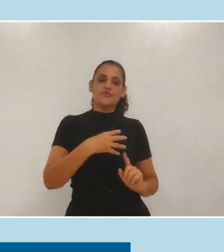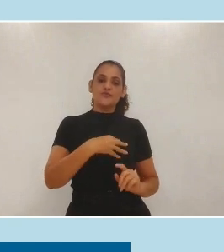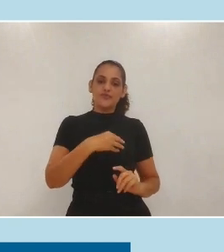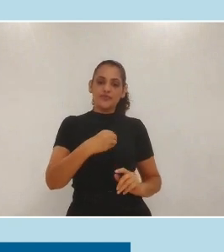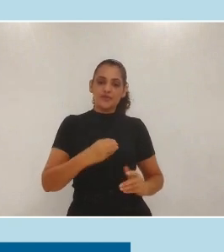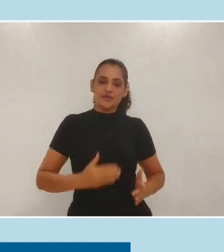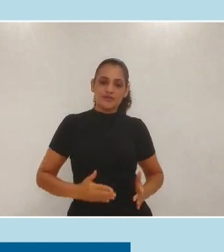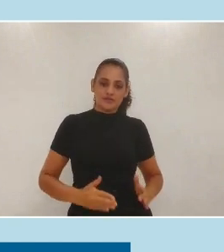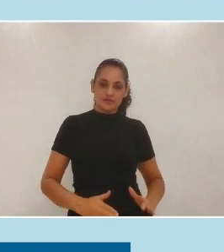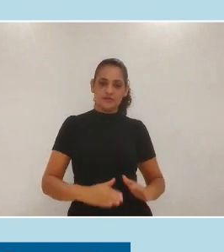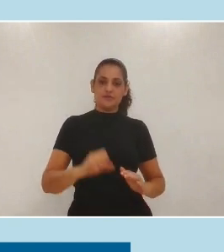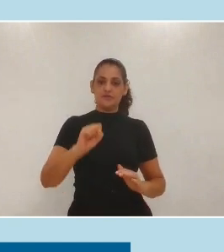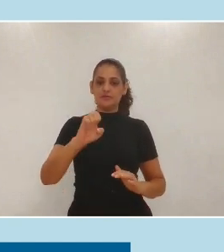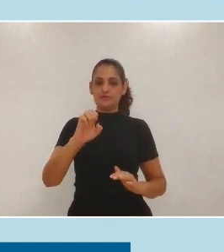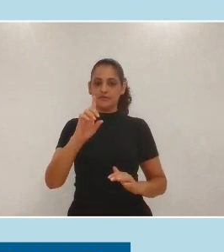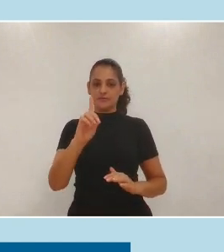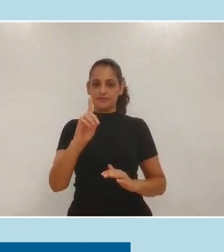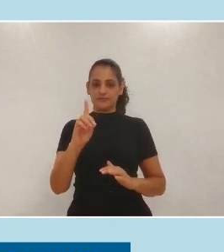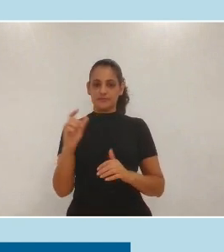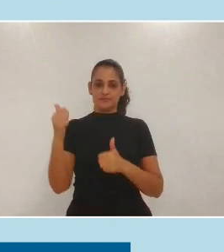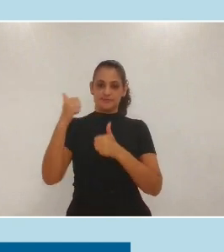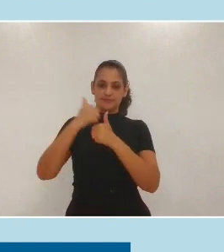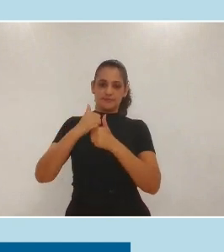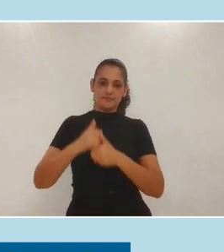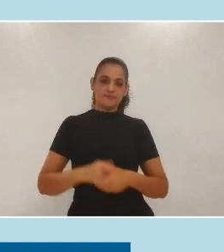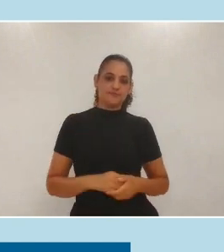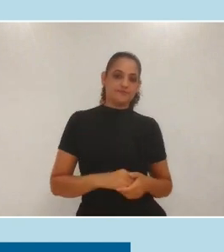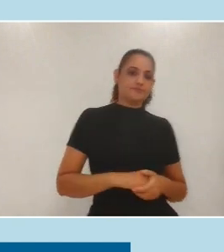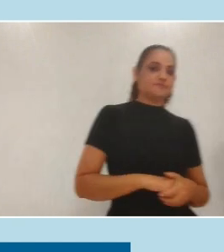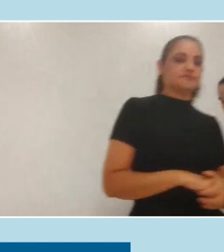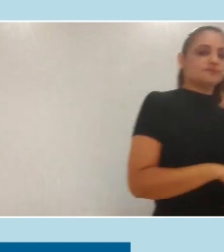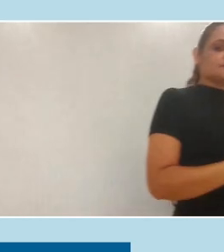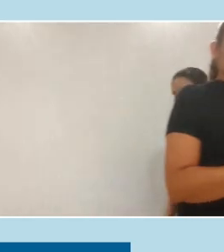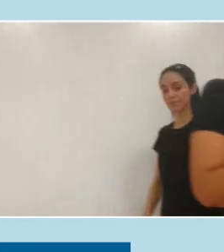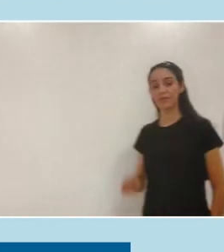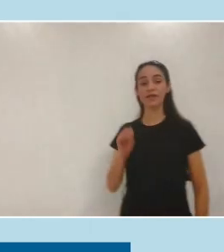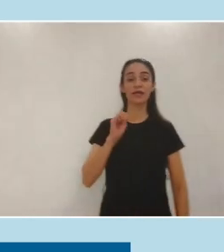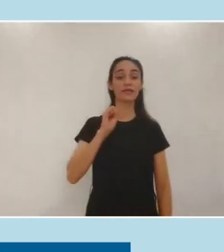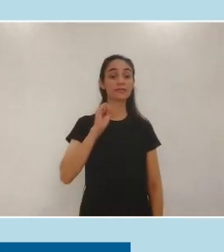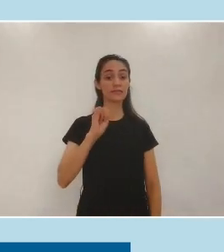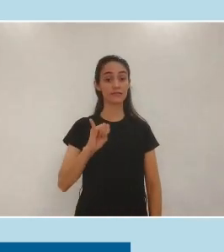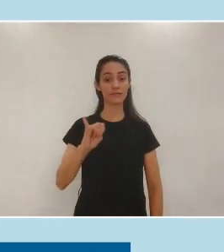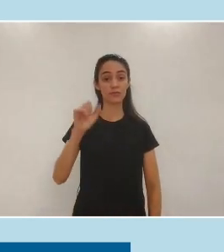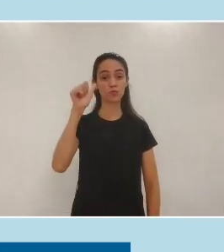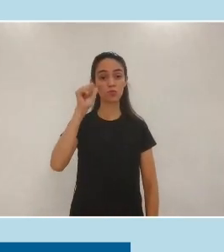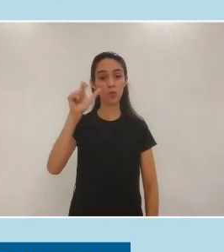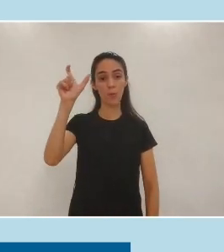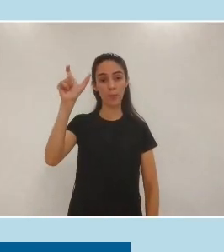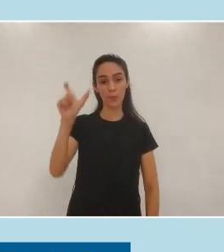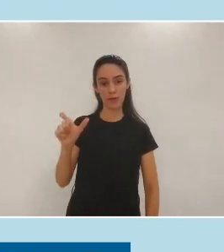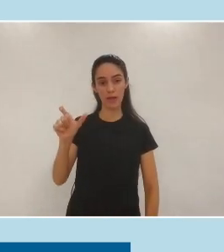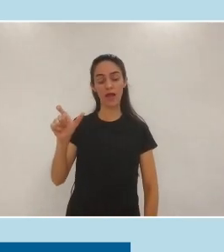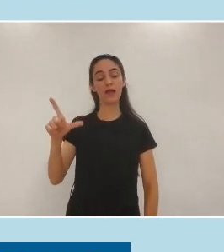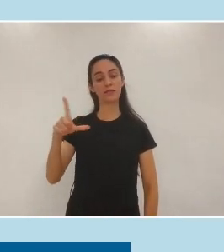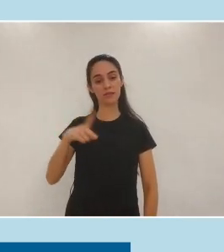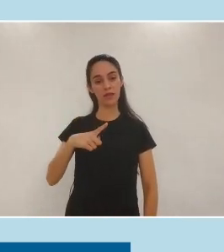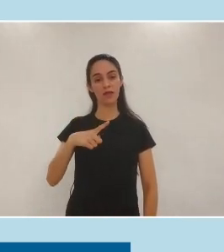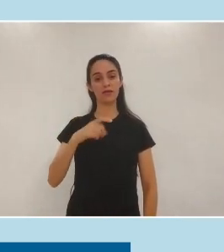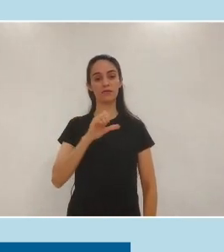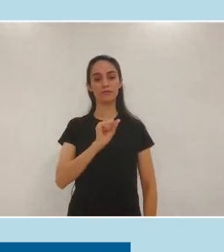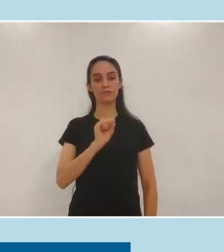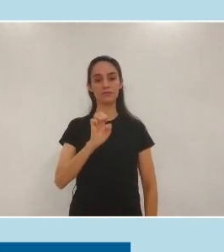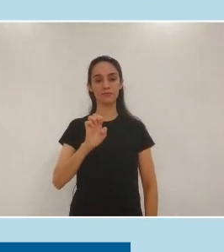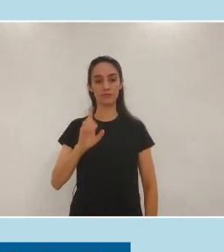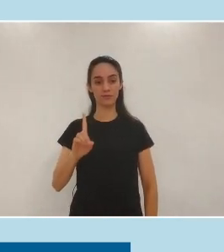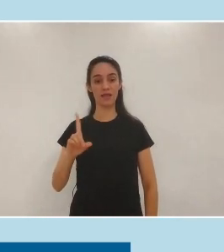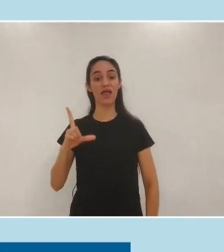SED. Entenderam? Então, se é uma mulher que foi diagnosticada com síndrome de Ehlers-Danlos, ela tem uma taxa